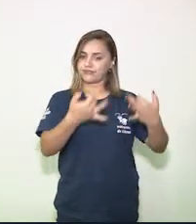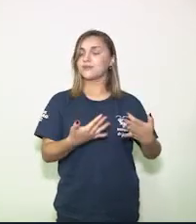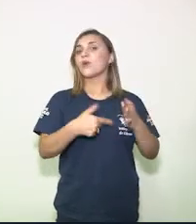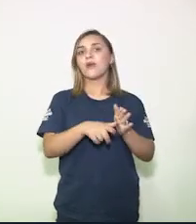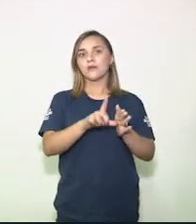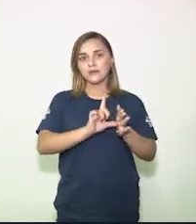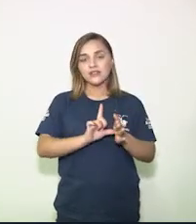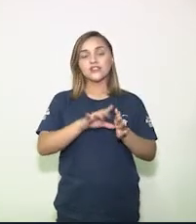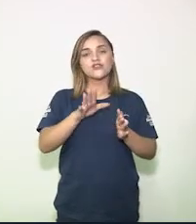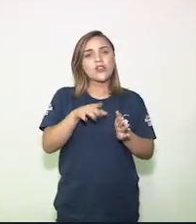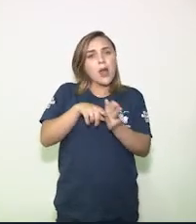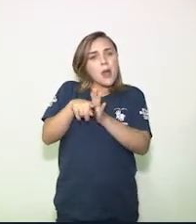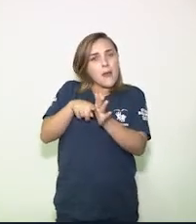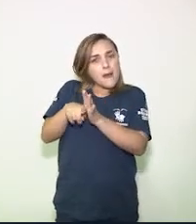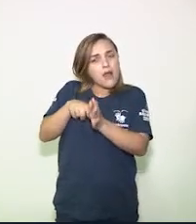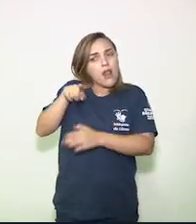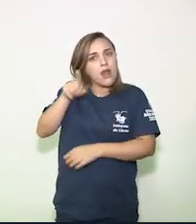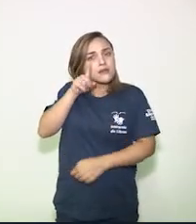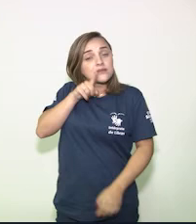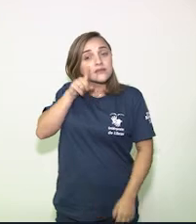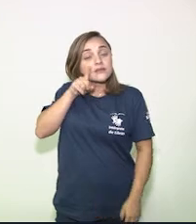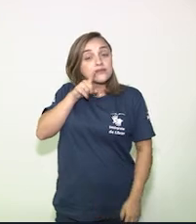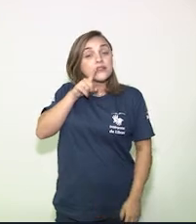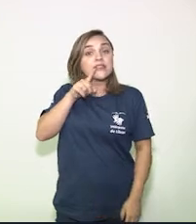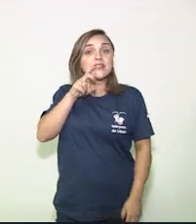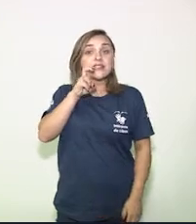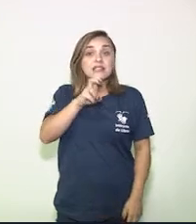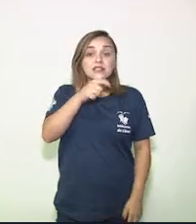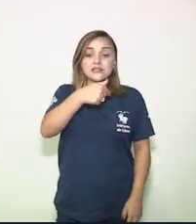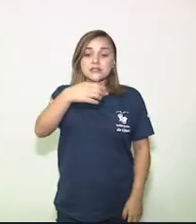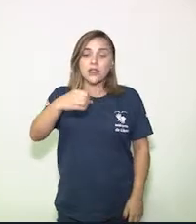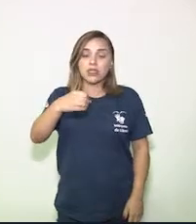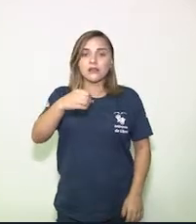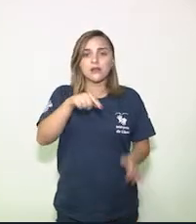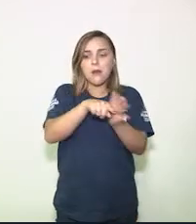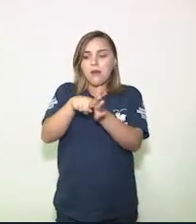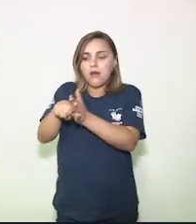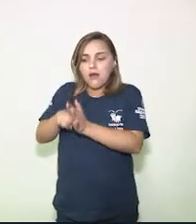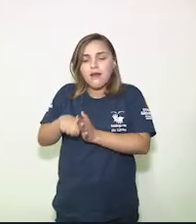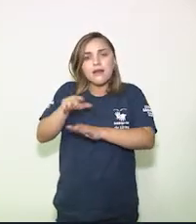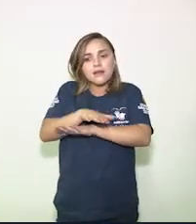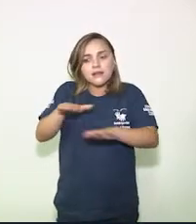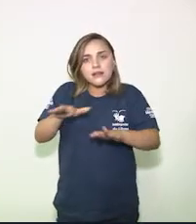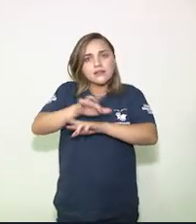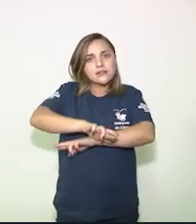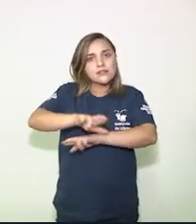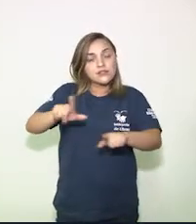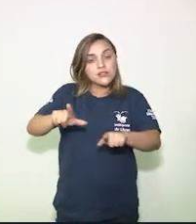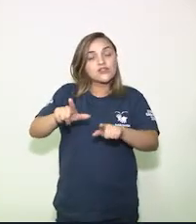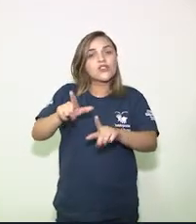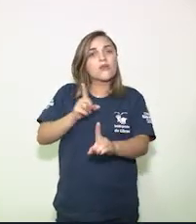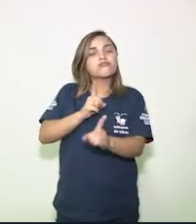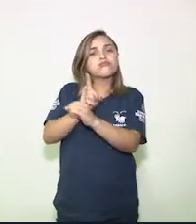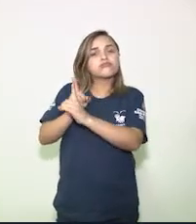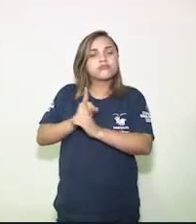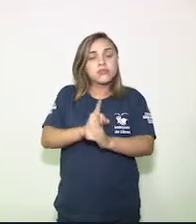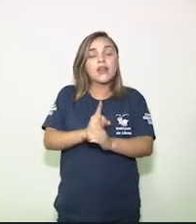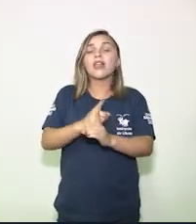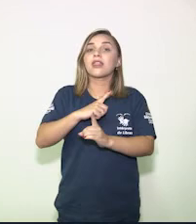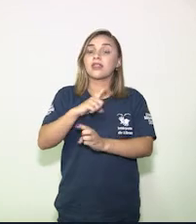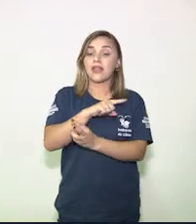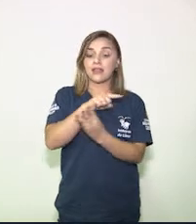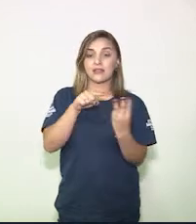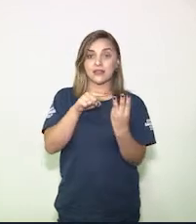eles fizeram uma revisão nos Estados Unidos, em 570 casos. Esses casos foram estratificados em